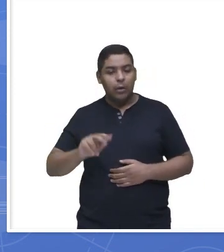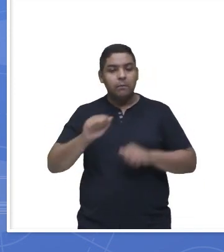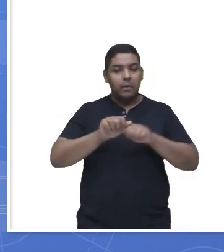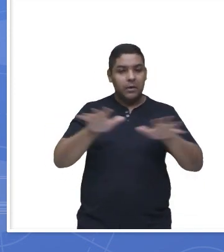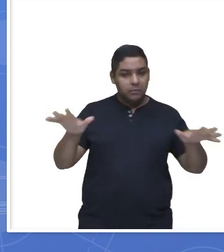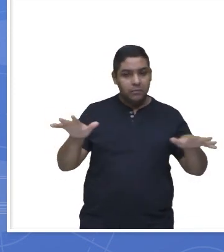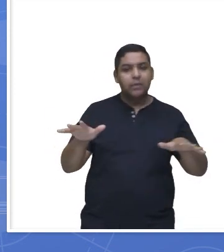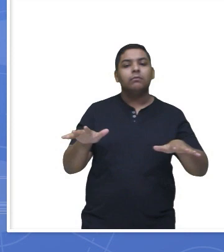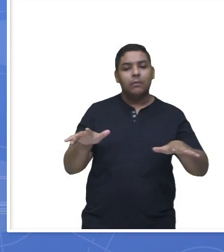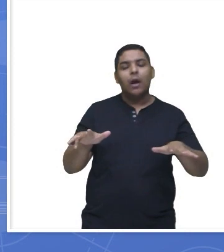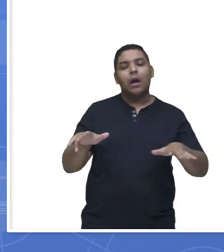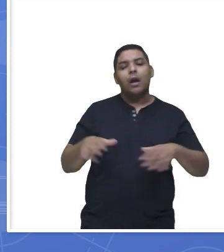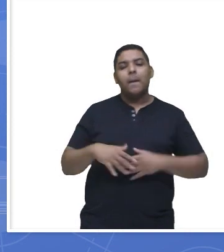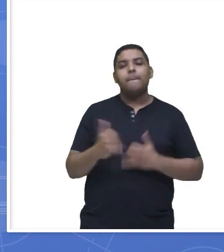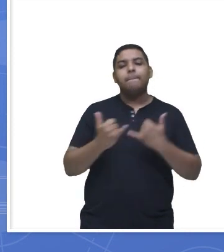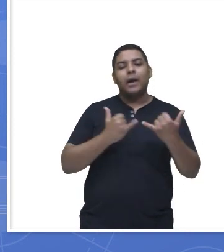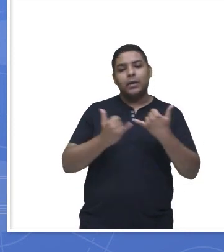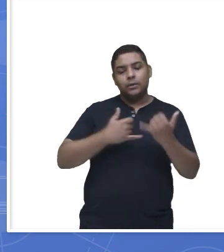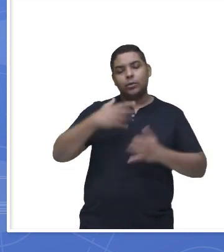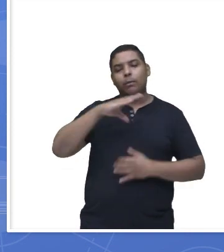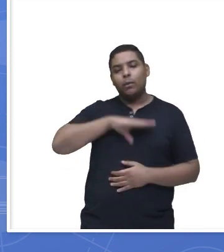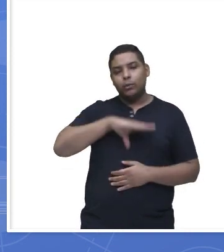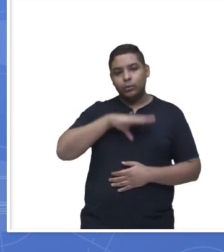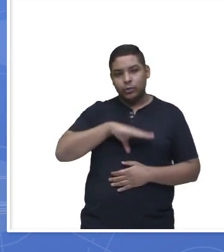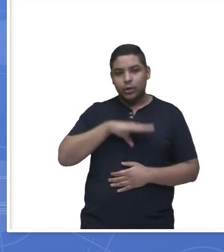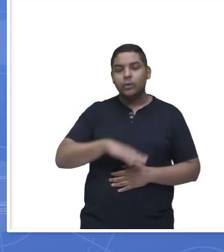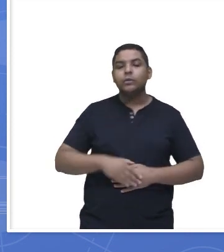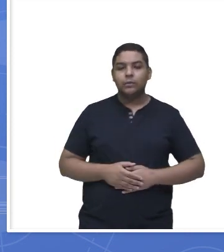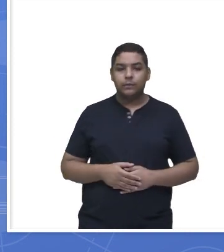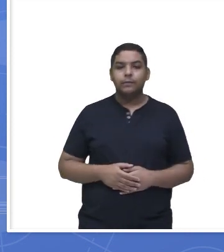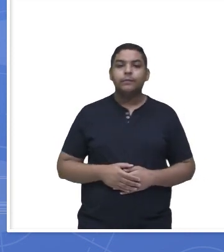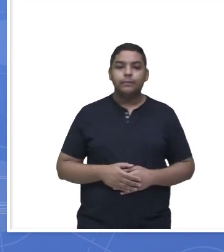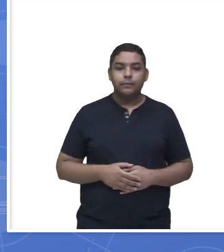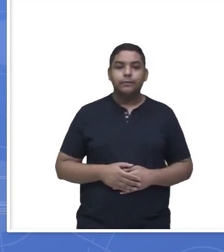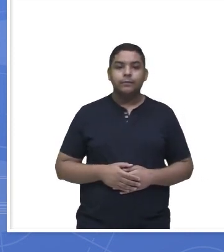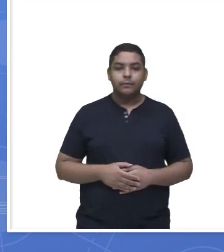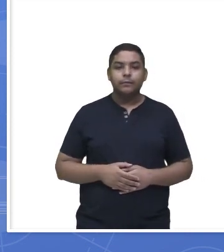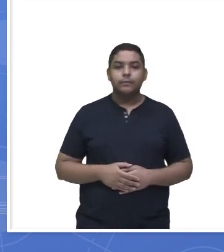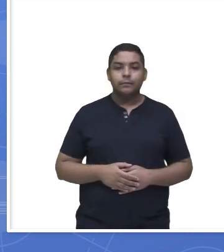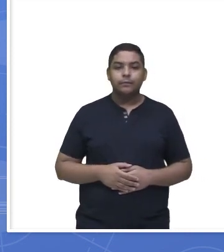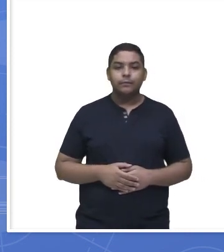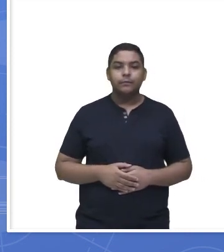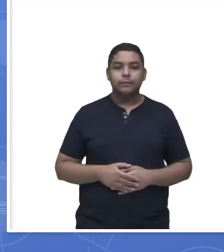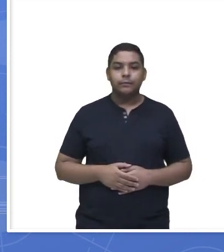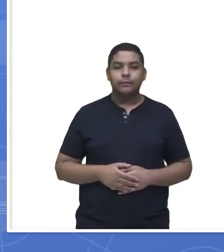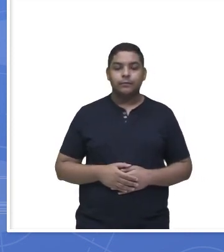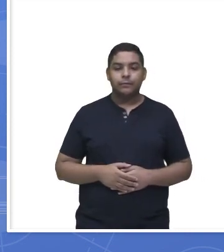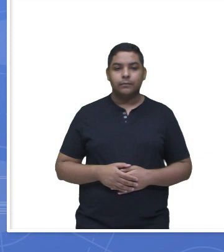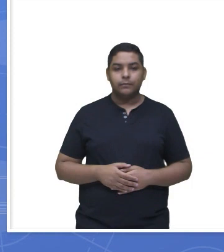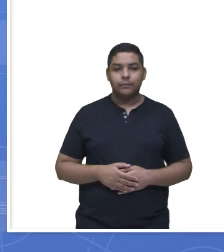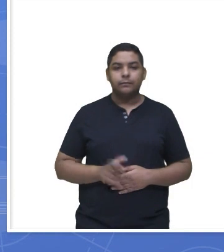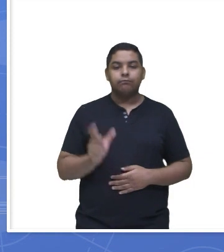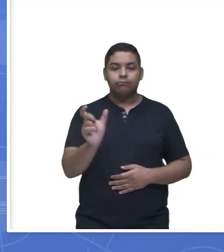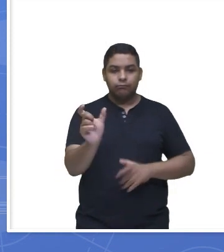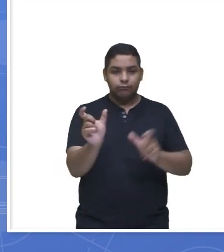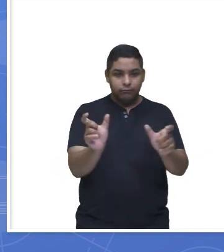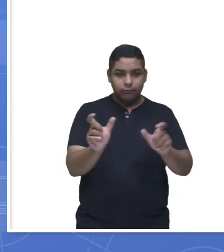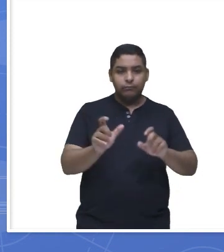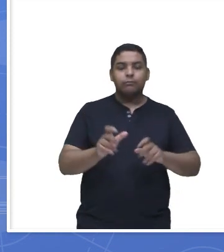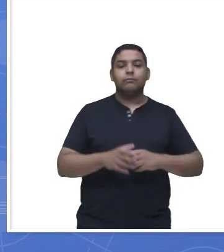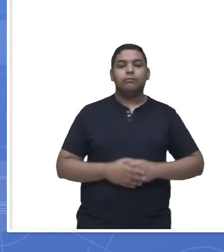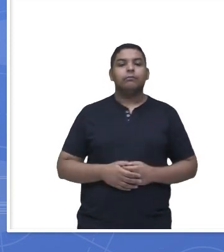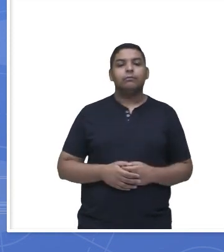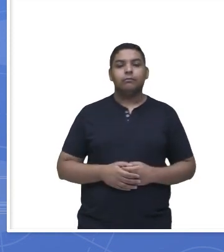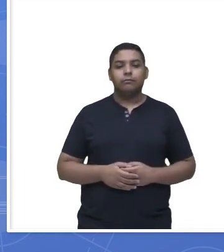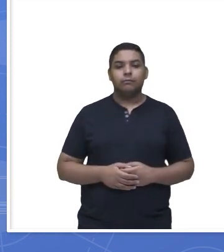bem parecido com a língua portuguesa, porque a nossa sílaba tônica é to na língua portuguesa, assim como na espanhola, tá bom? Já